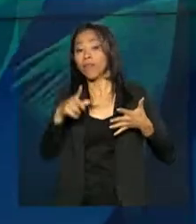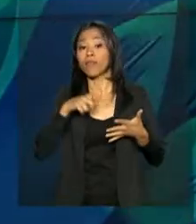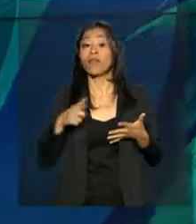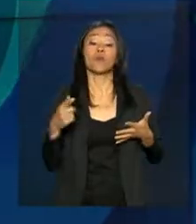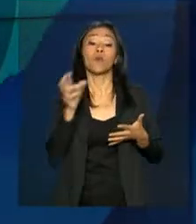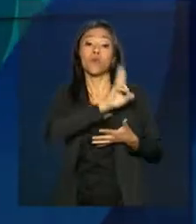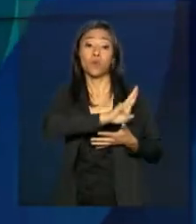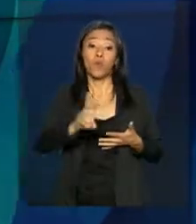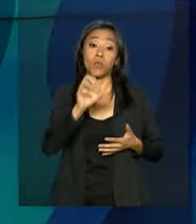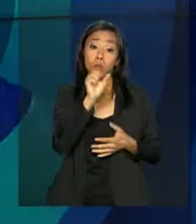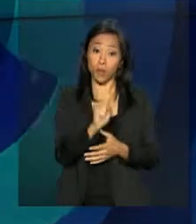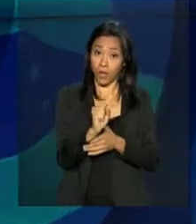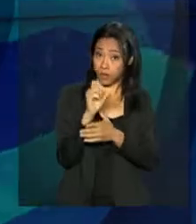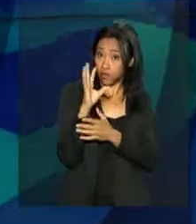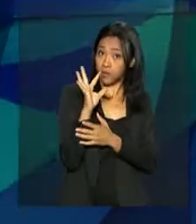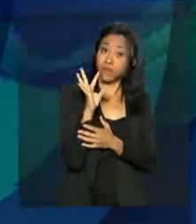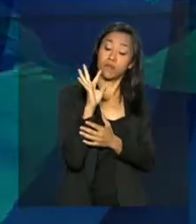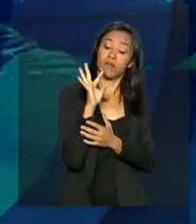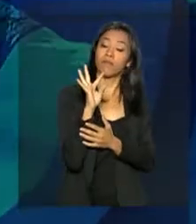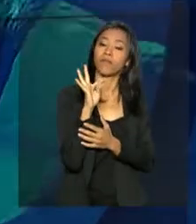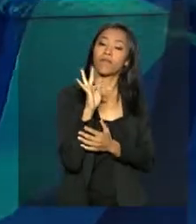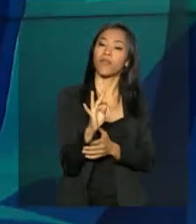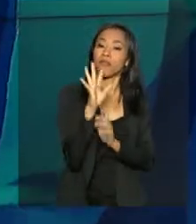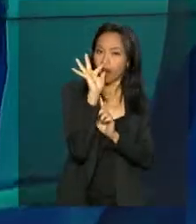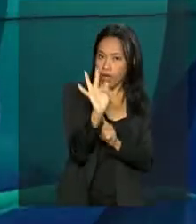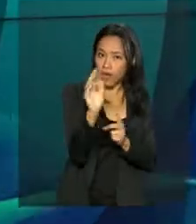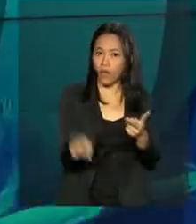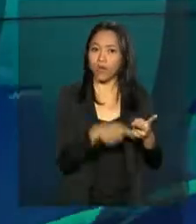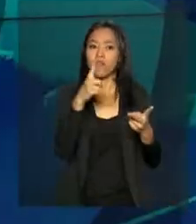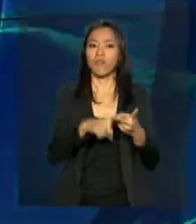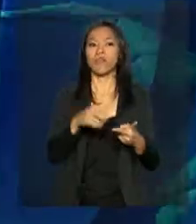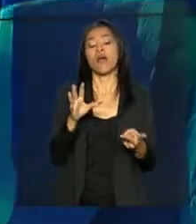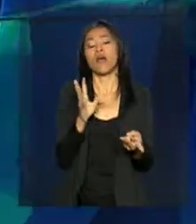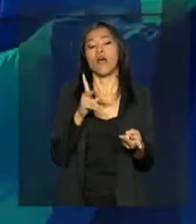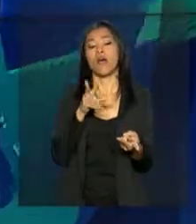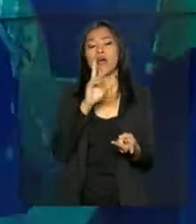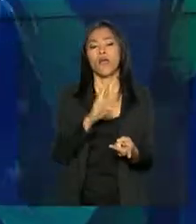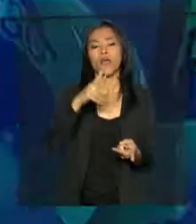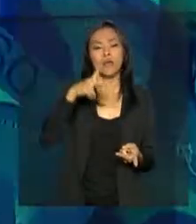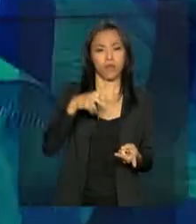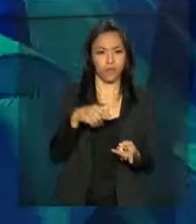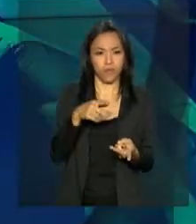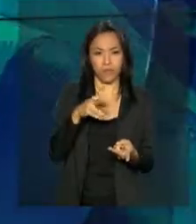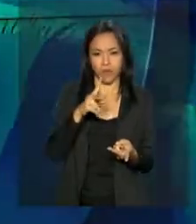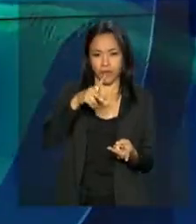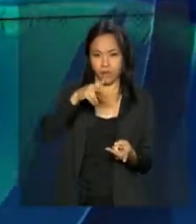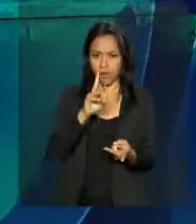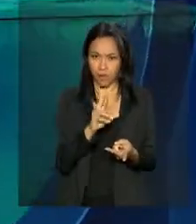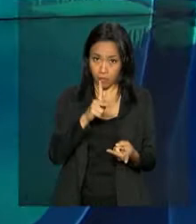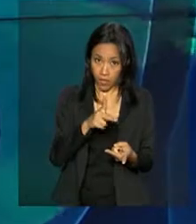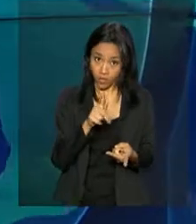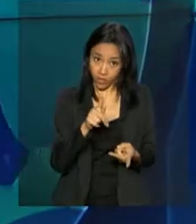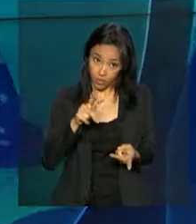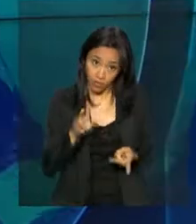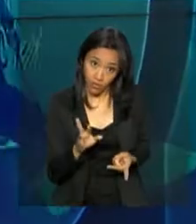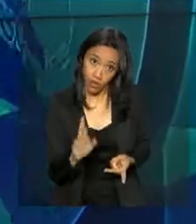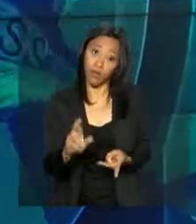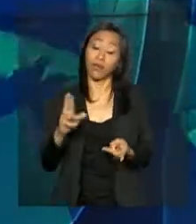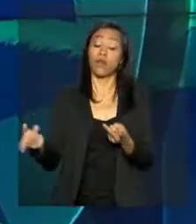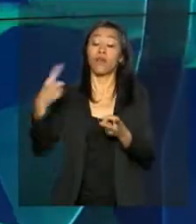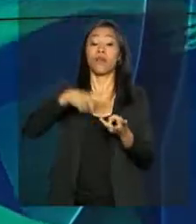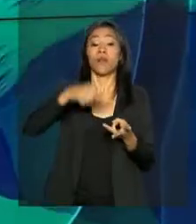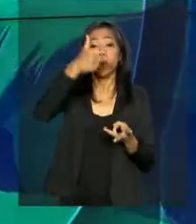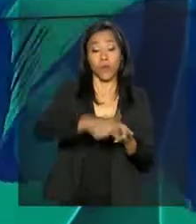tribunal federal ministro dias tóffoli a procuradora geral da república raquel dodge o ministro da segurança pública raul jungmann o